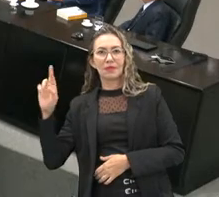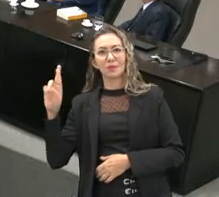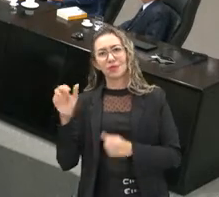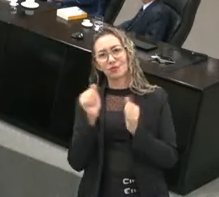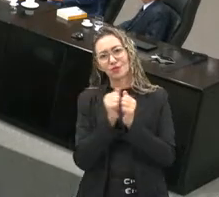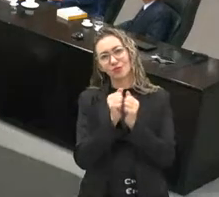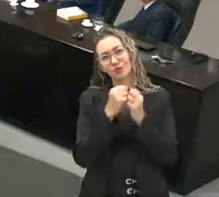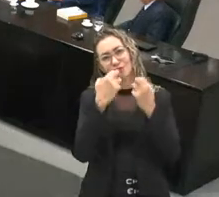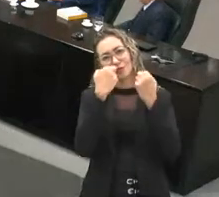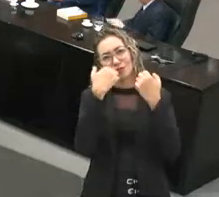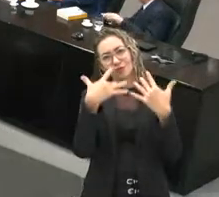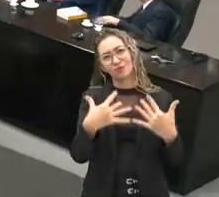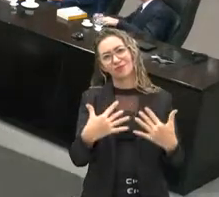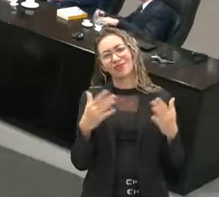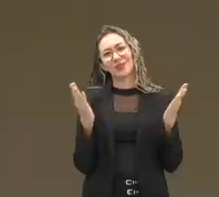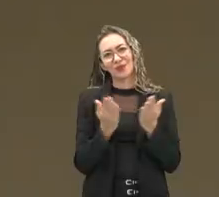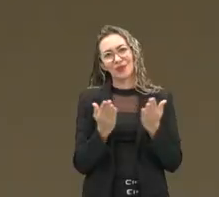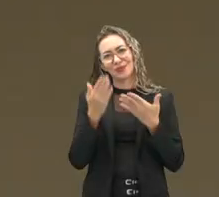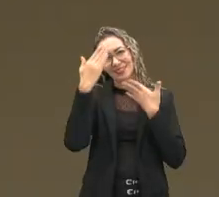todos.